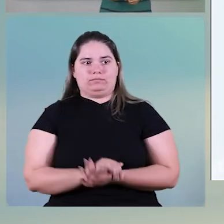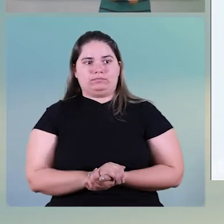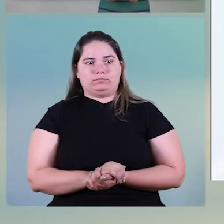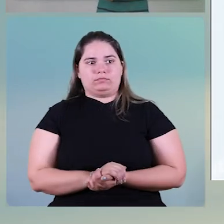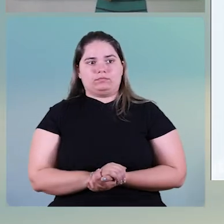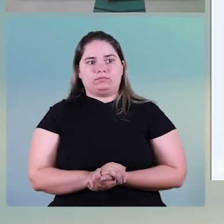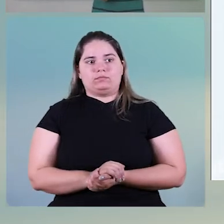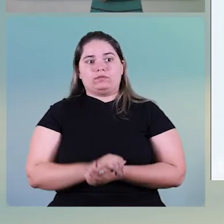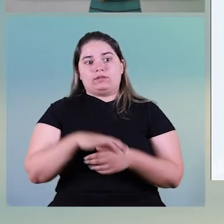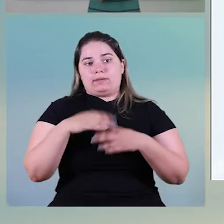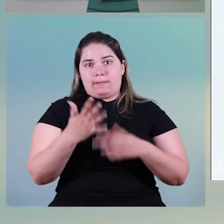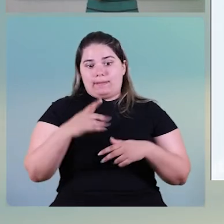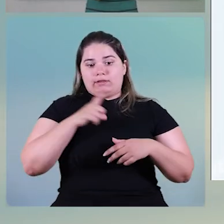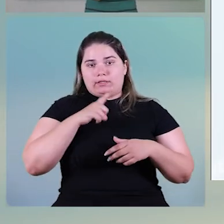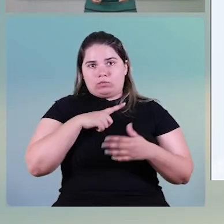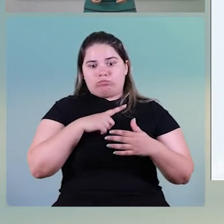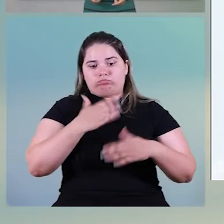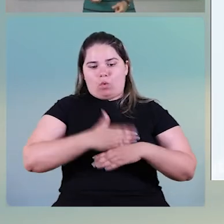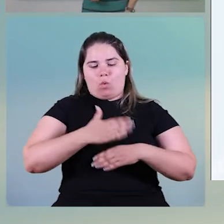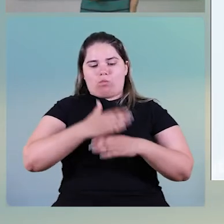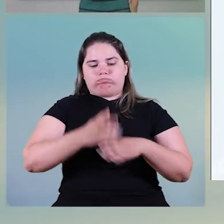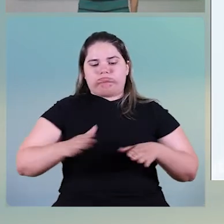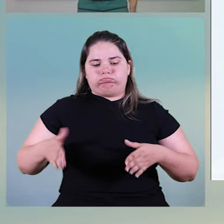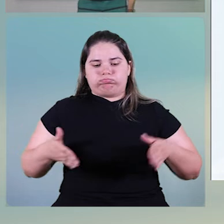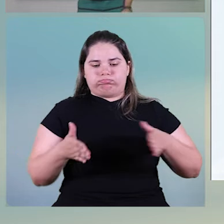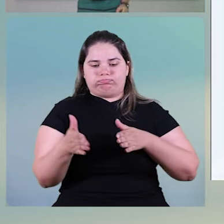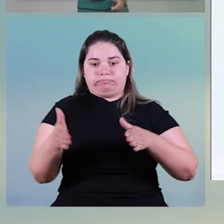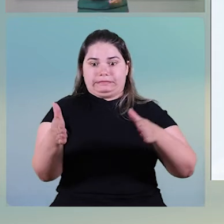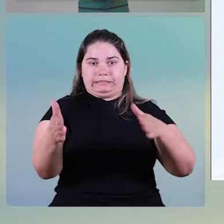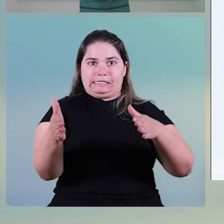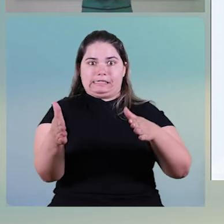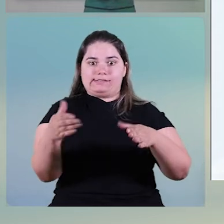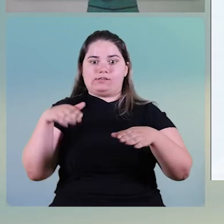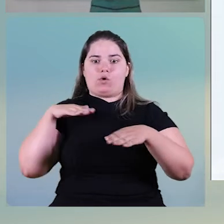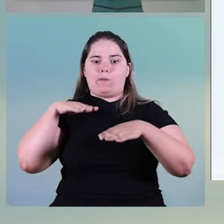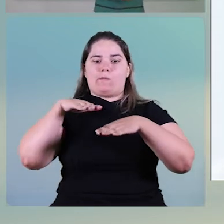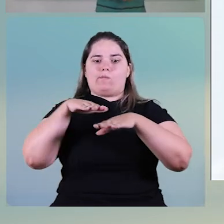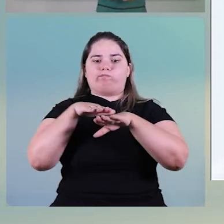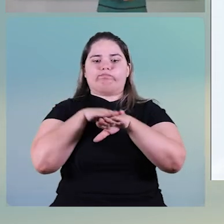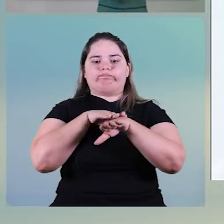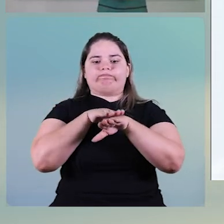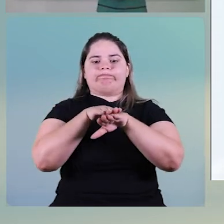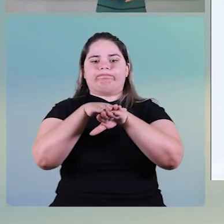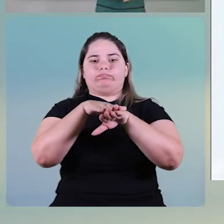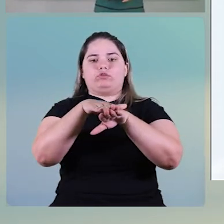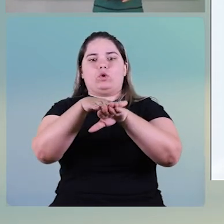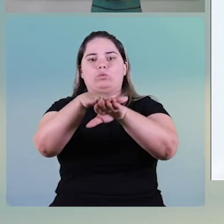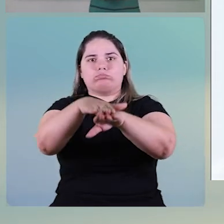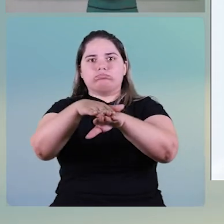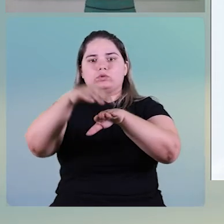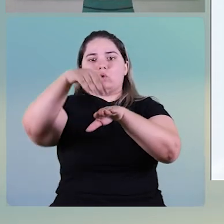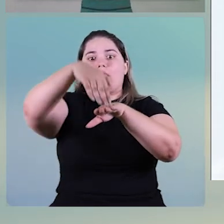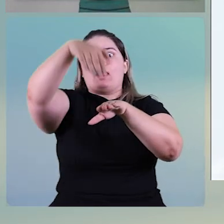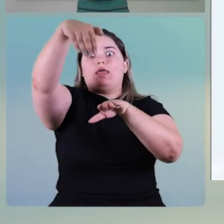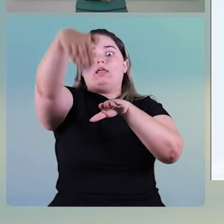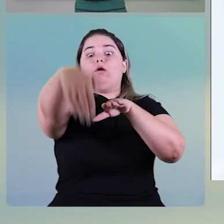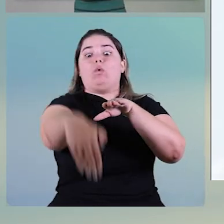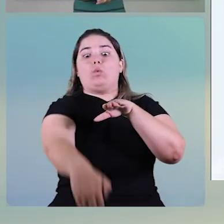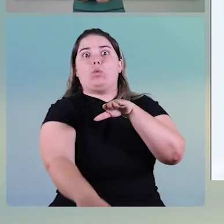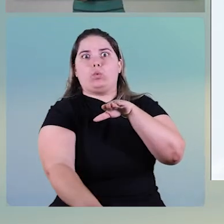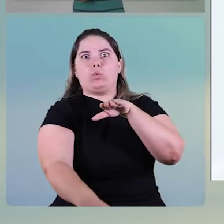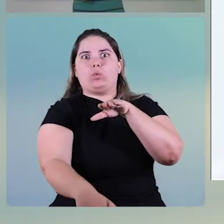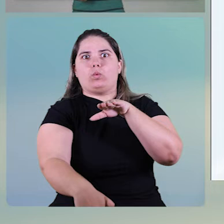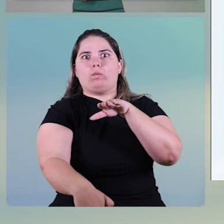idênticas até a beira do precipício, de forma que no momento do salto das motos, elas deixem